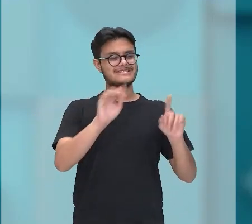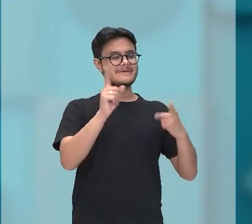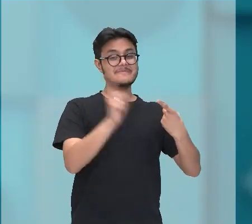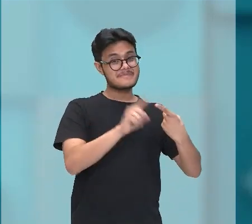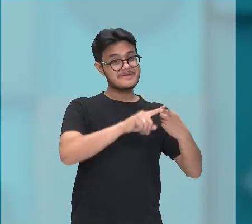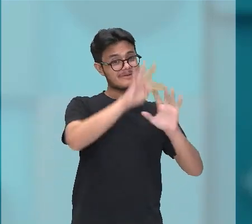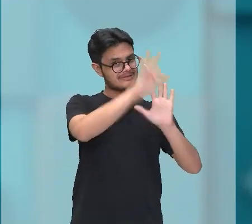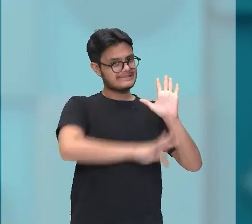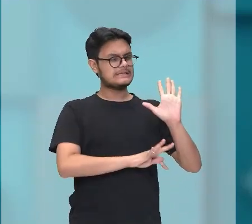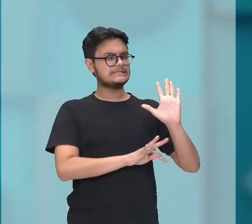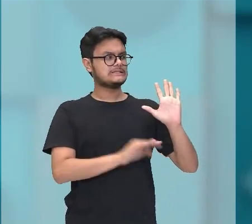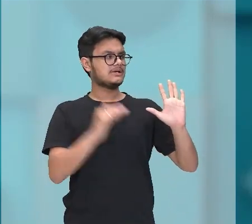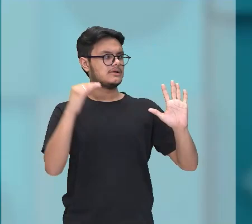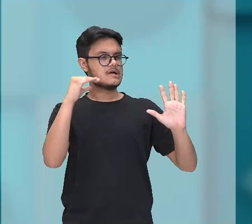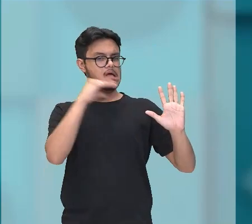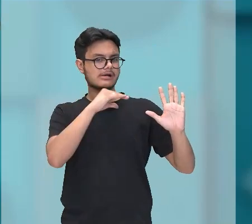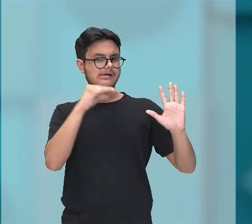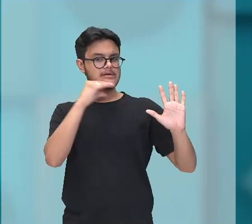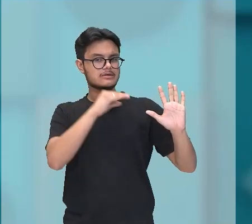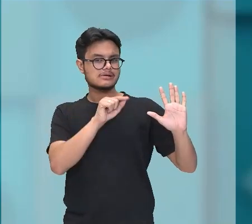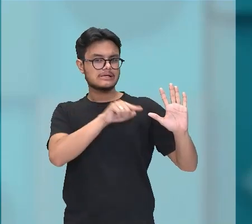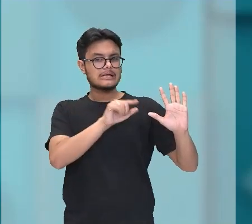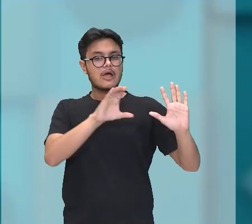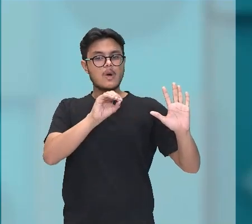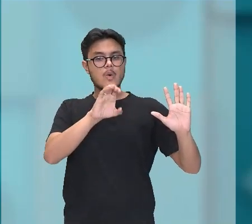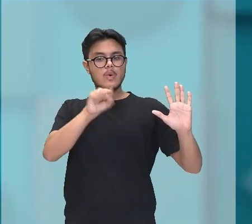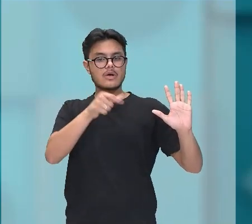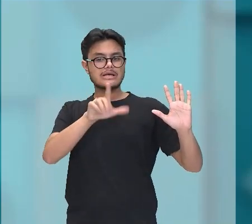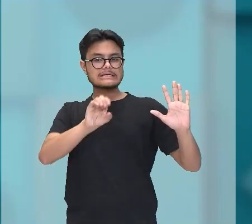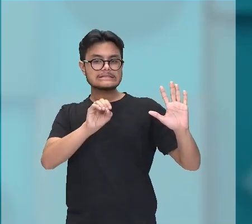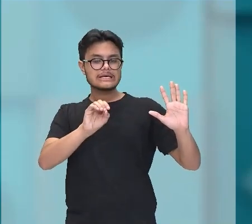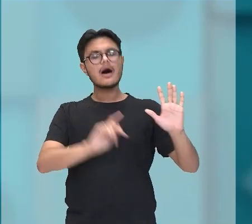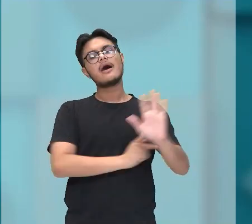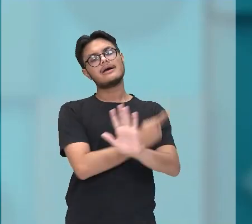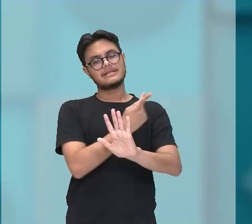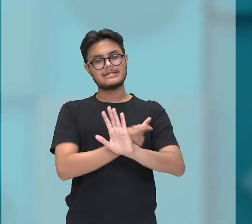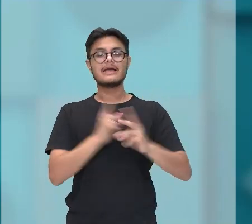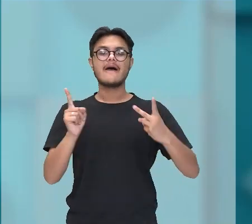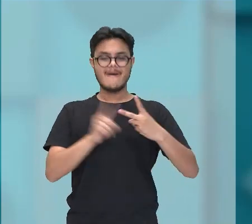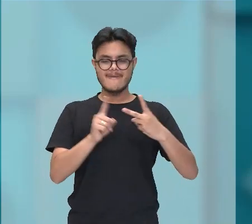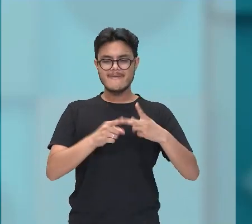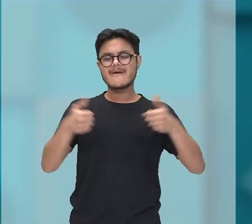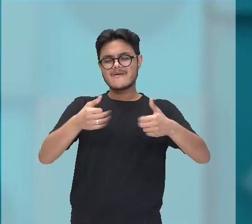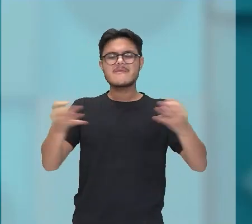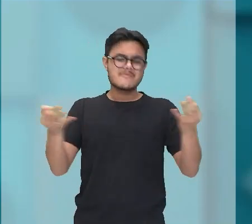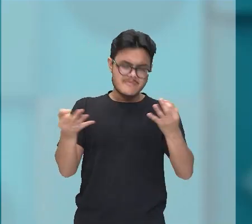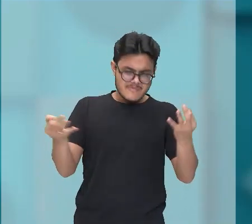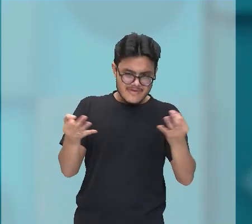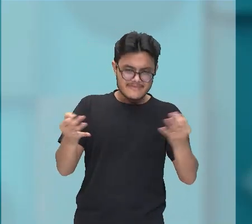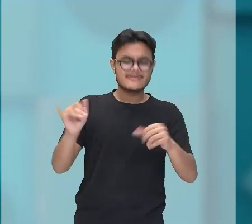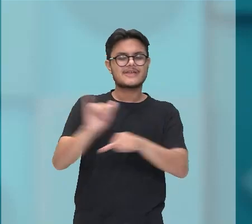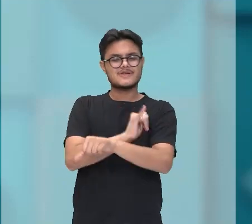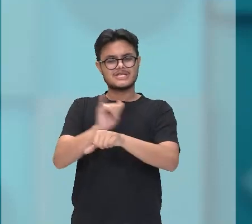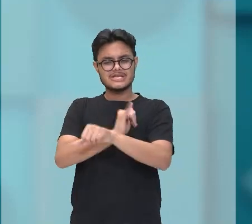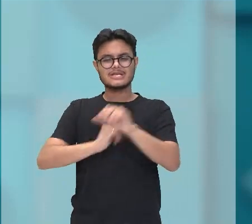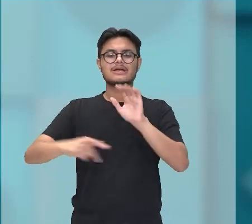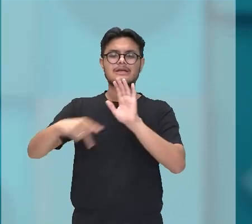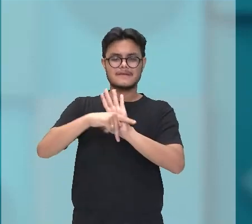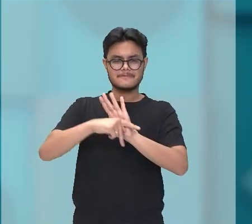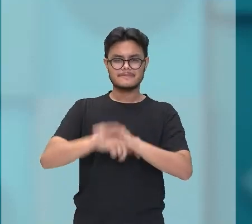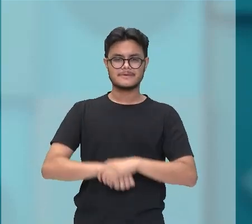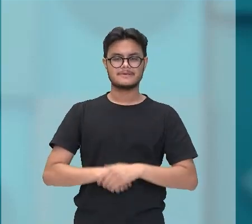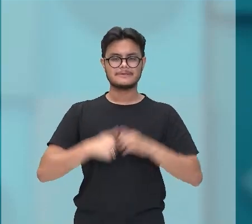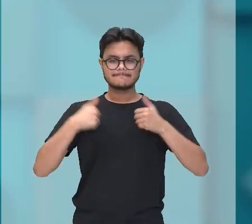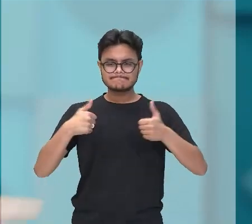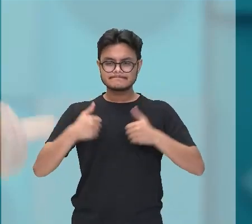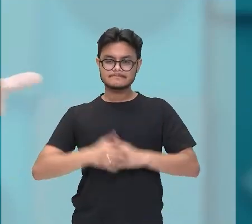tem problemas com a coesão e no outro a coesão está bem amarrada, bem construída e com os mecanismos bem